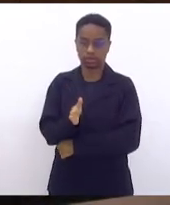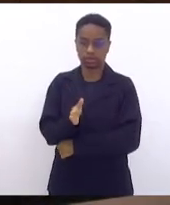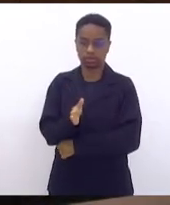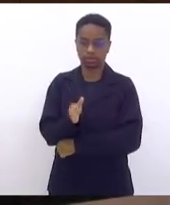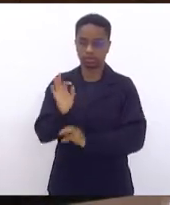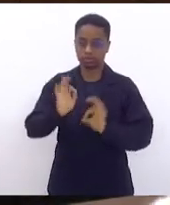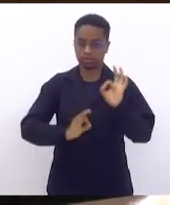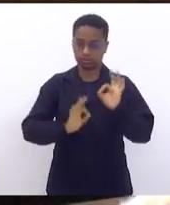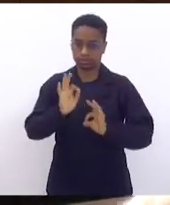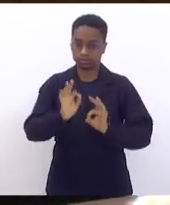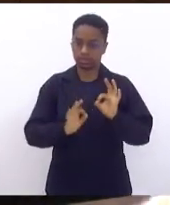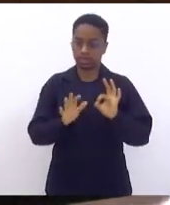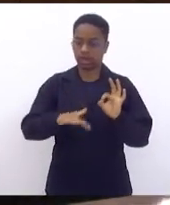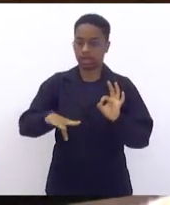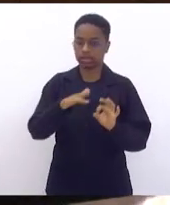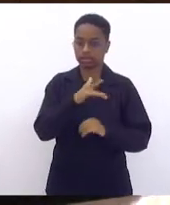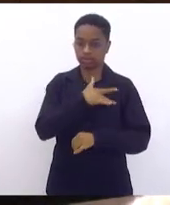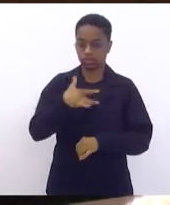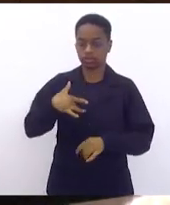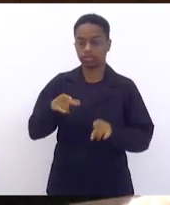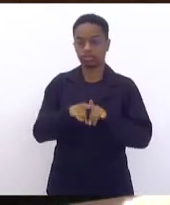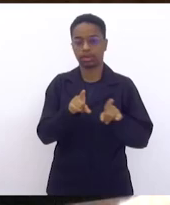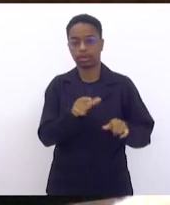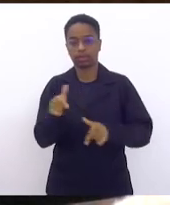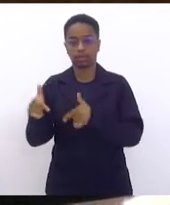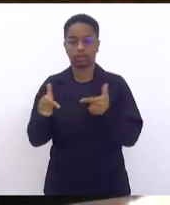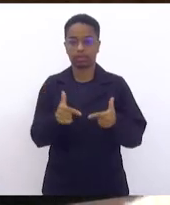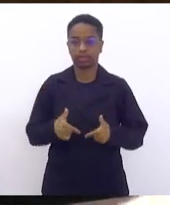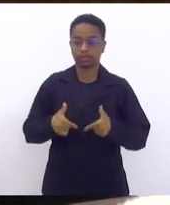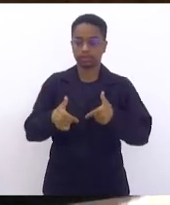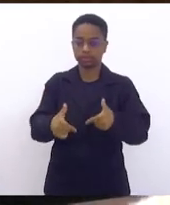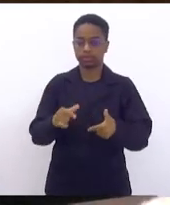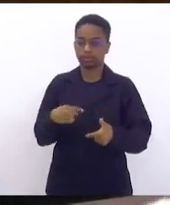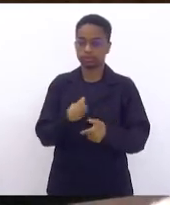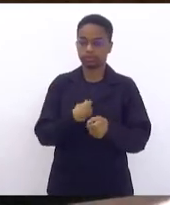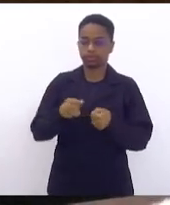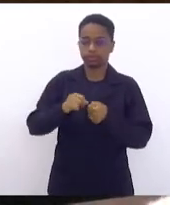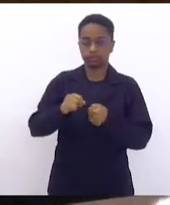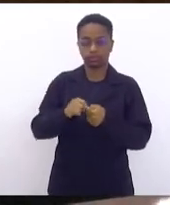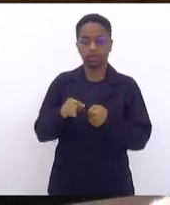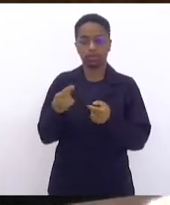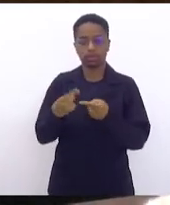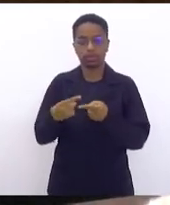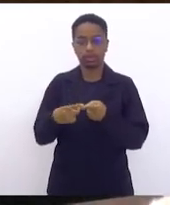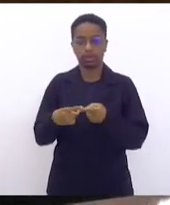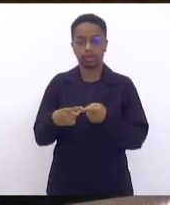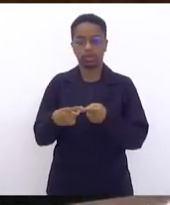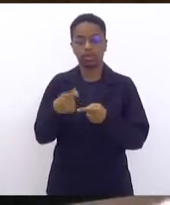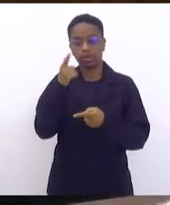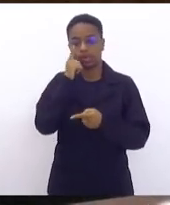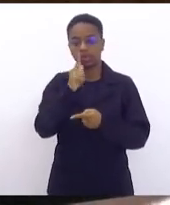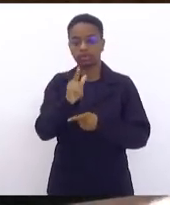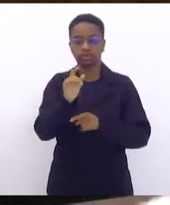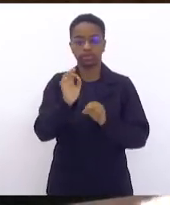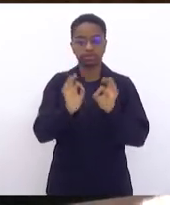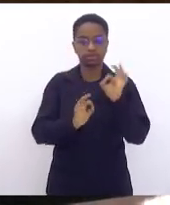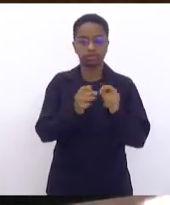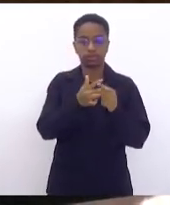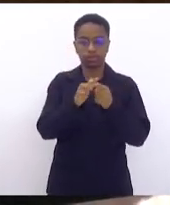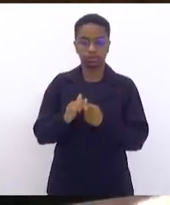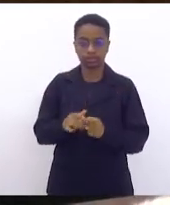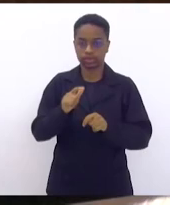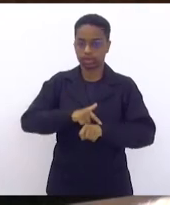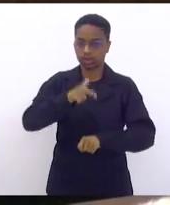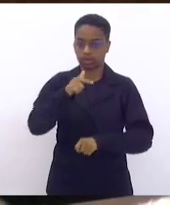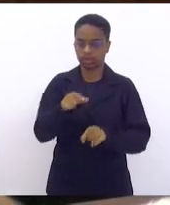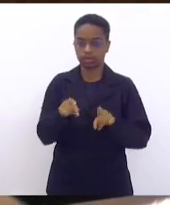à Organização Mundial de Saúde e outras ações que nós estamos fazendo para que isso seja retratado imediatamente.